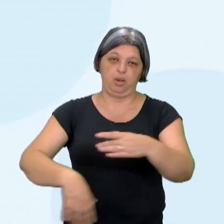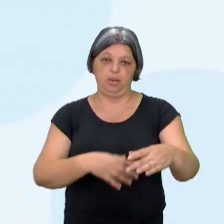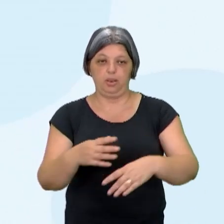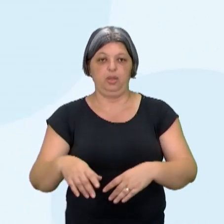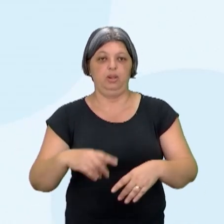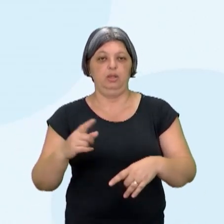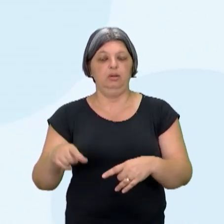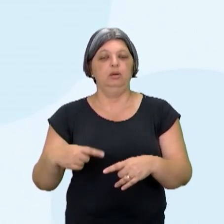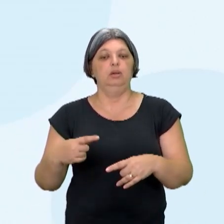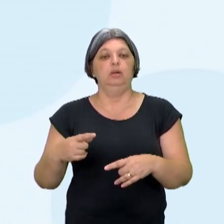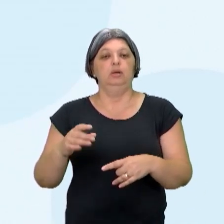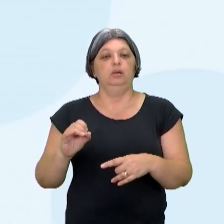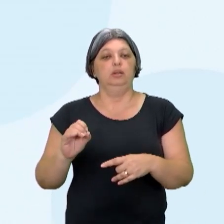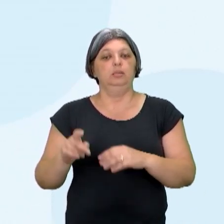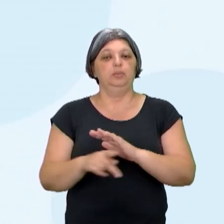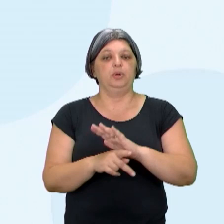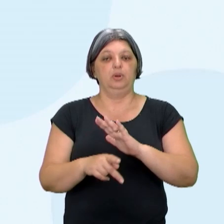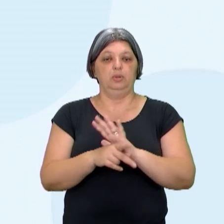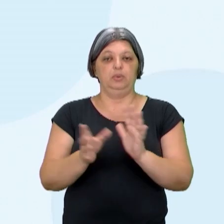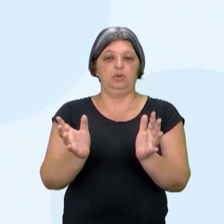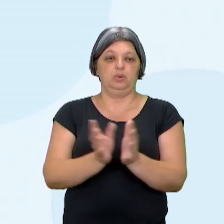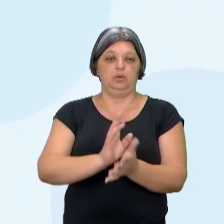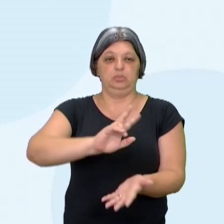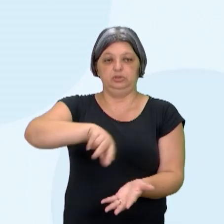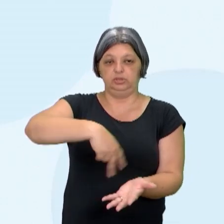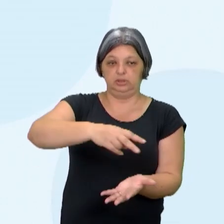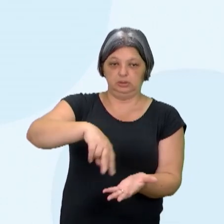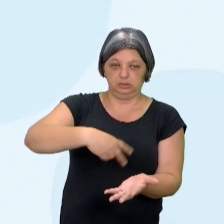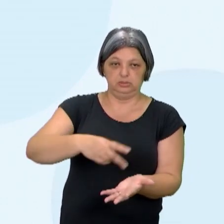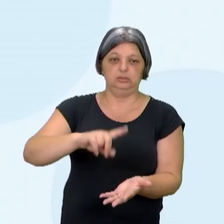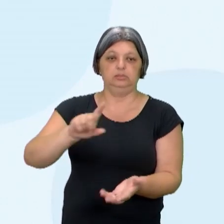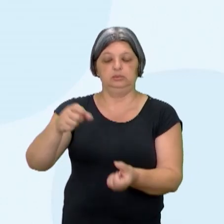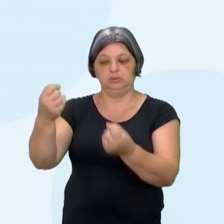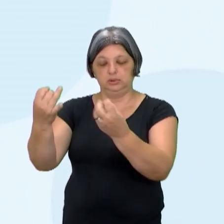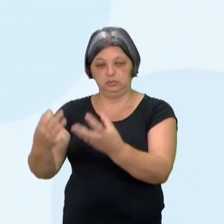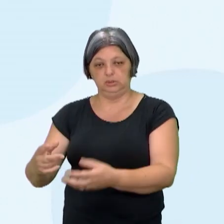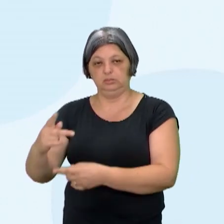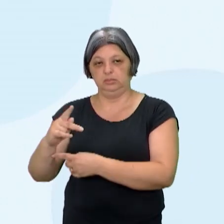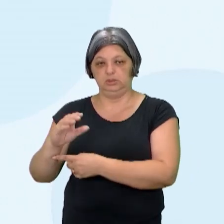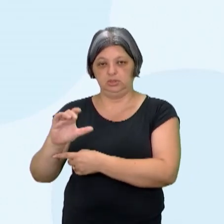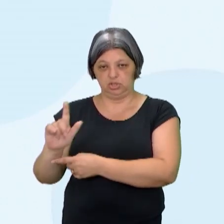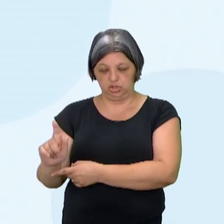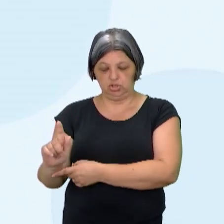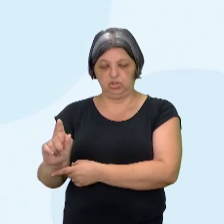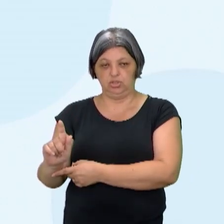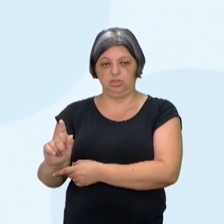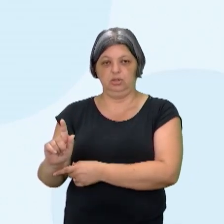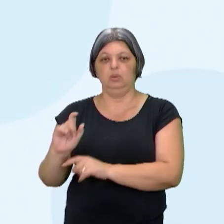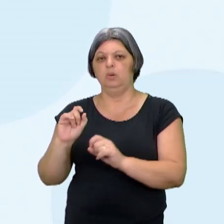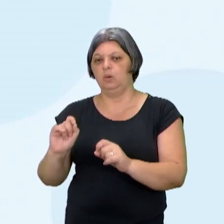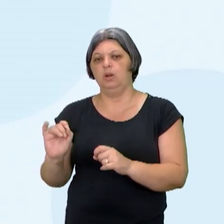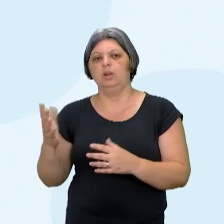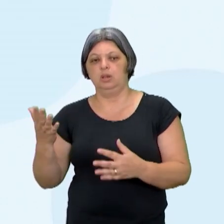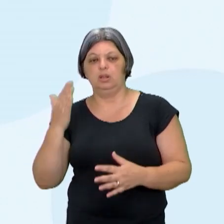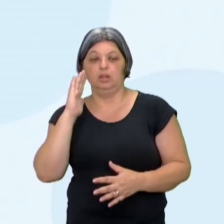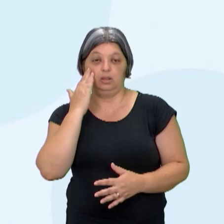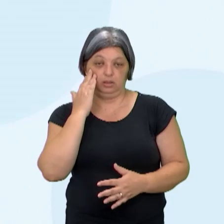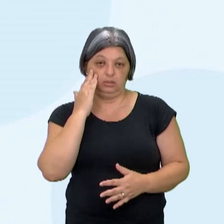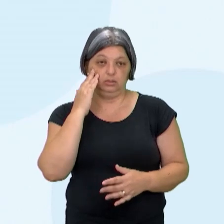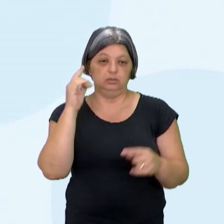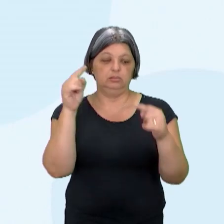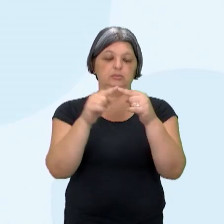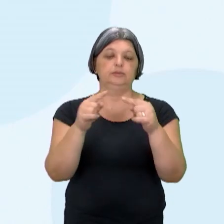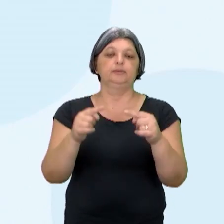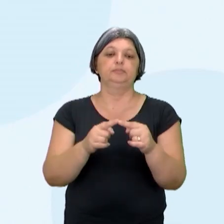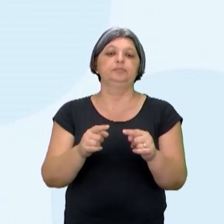clube Dança de Rua e informa o PCG sobre essa situação. Considerando o que você compreendeu sobre